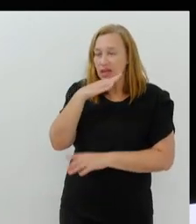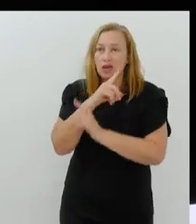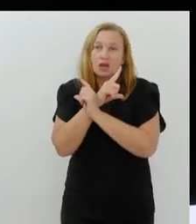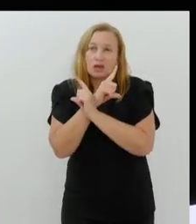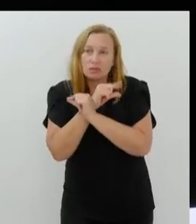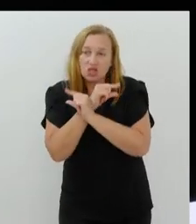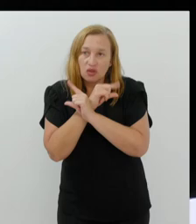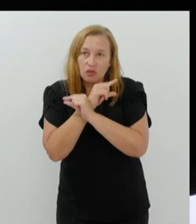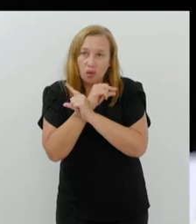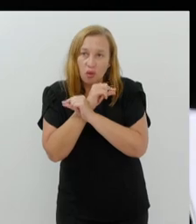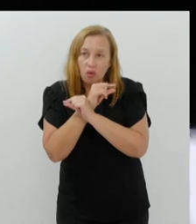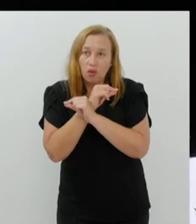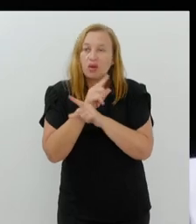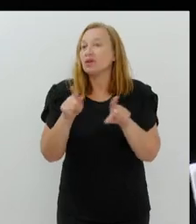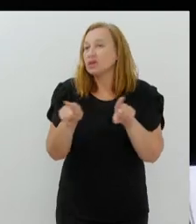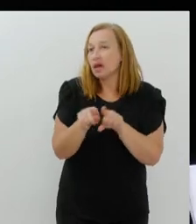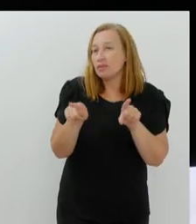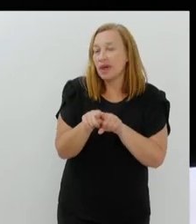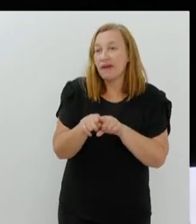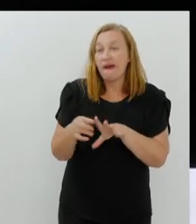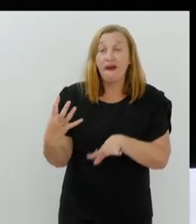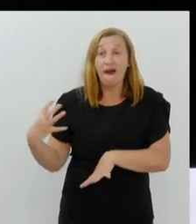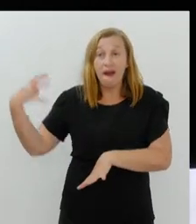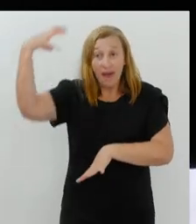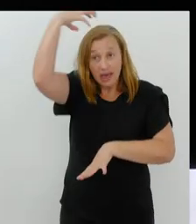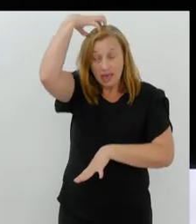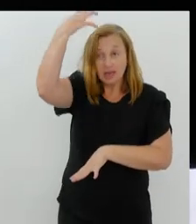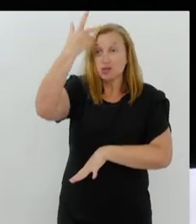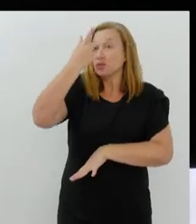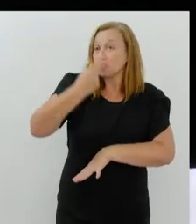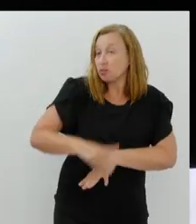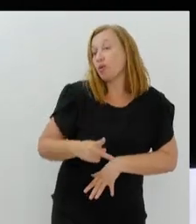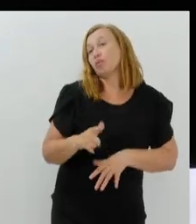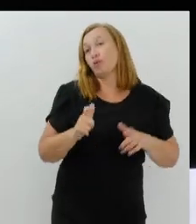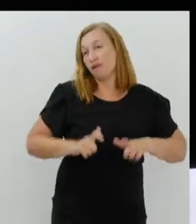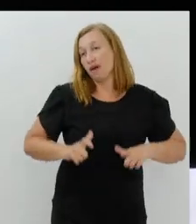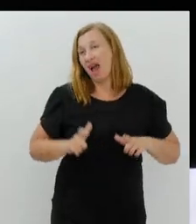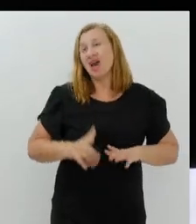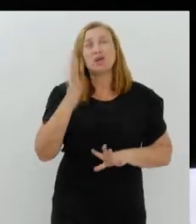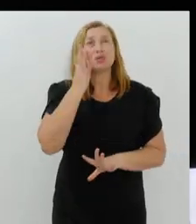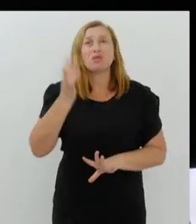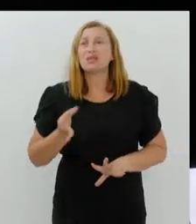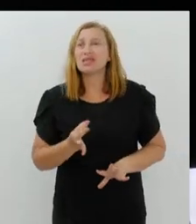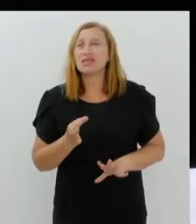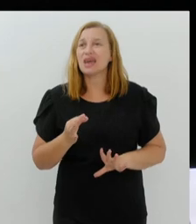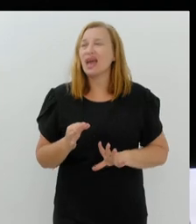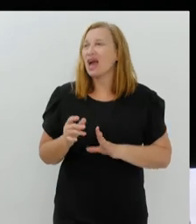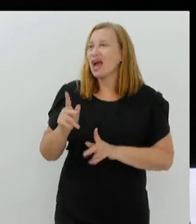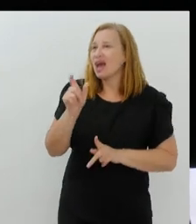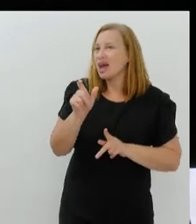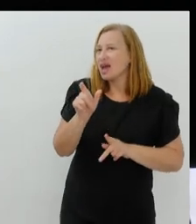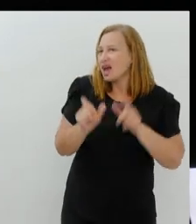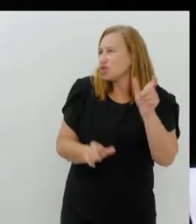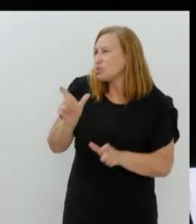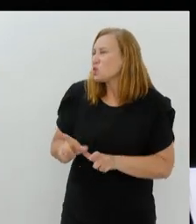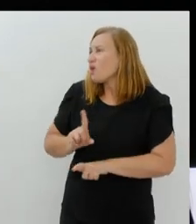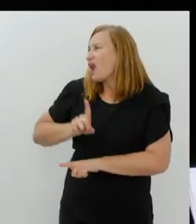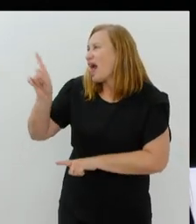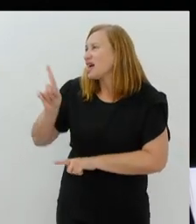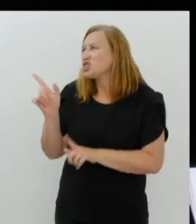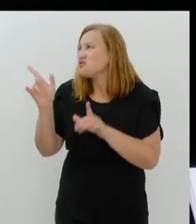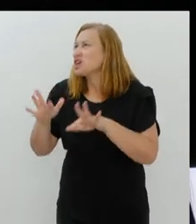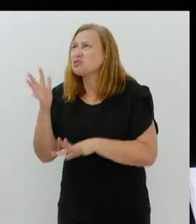de comunidade. Verdade. E lá em São Paulo já era. Tipo, já eram várias. Mas, sei, o